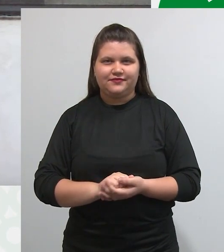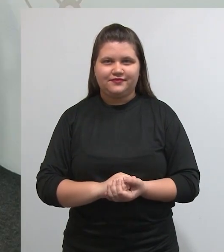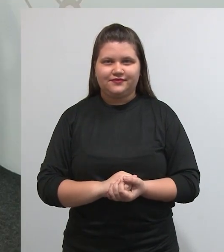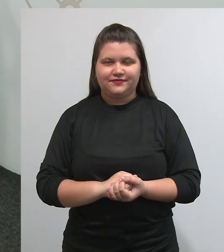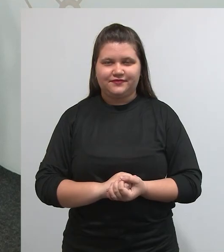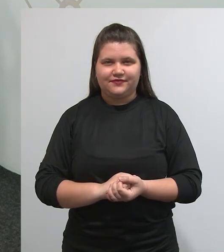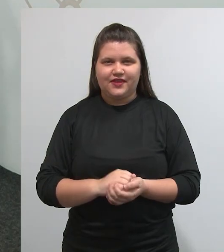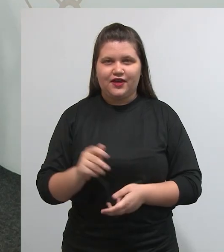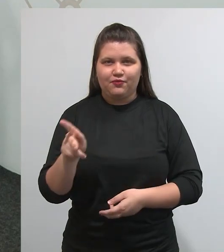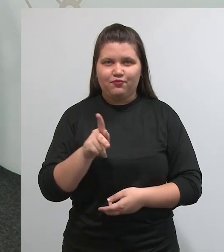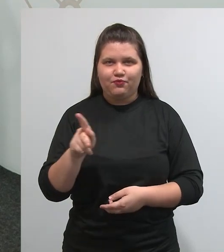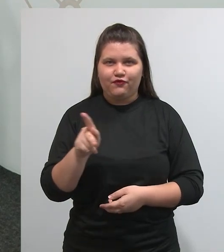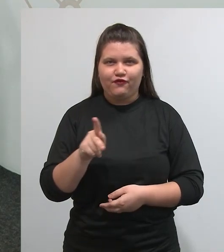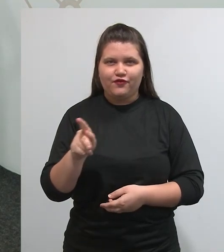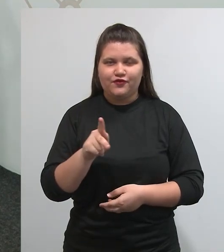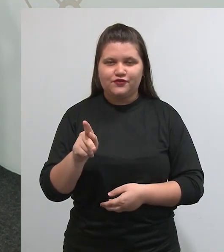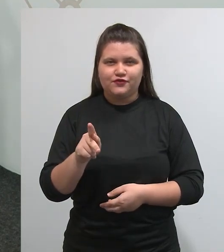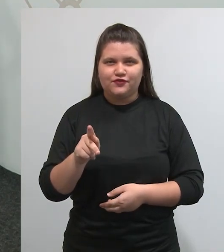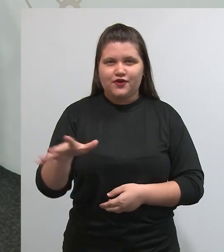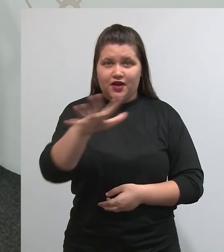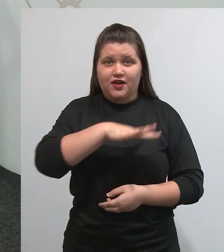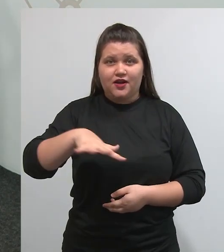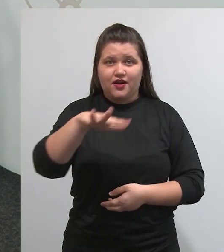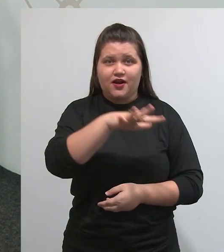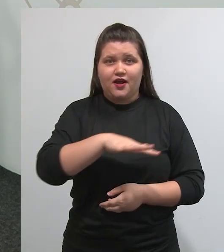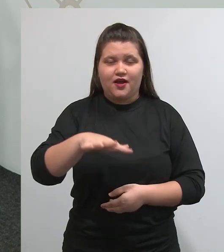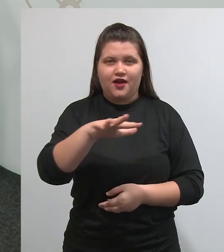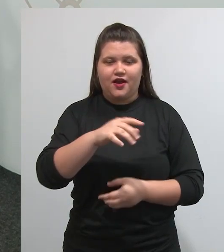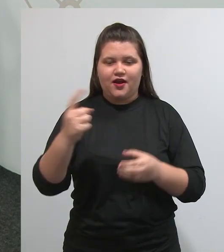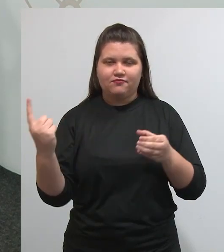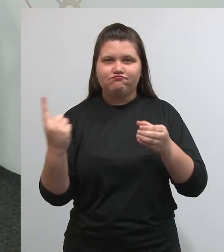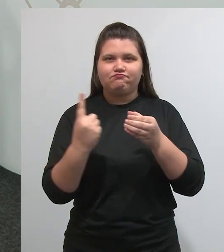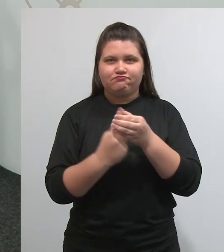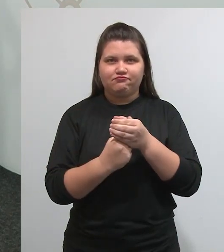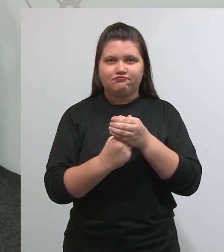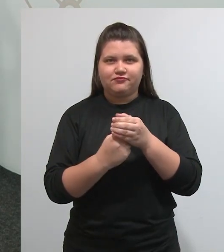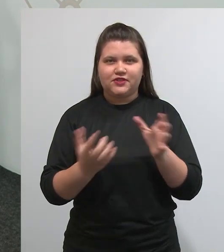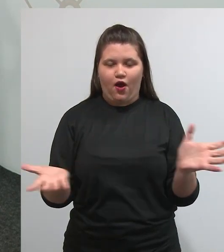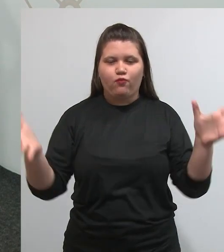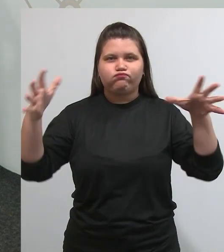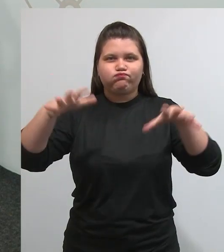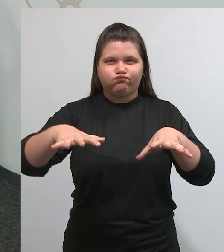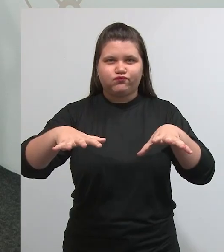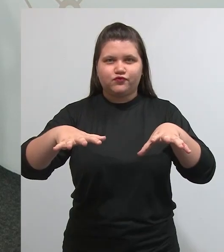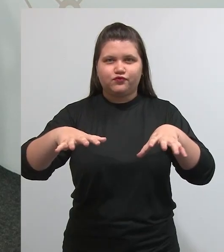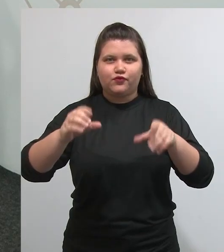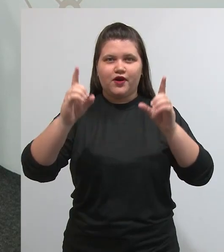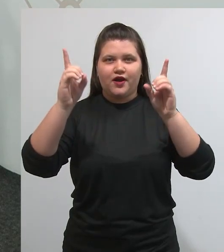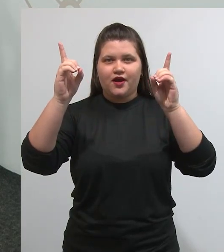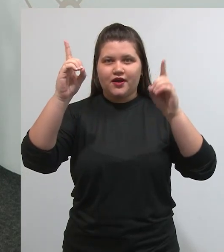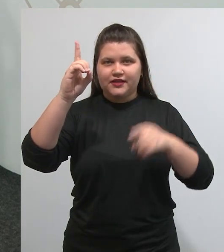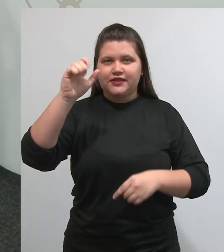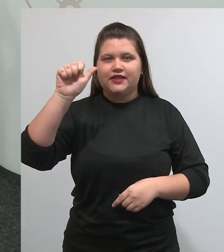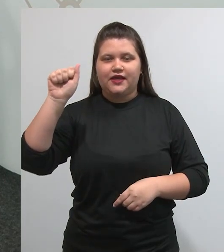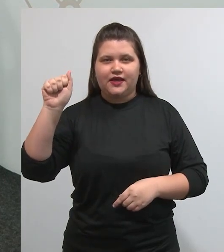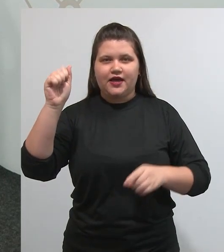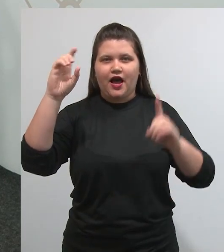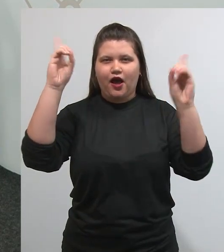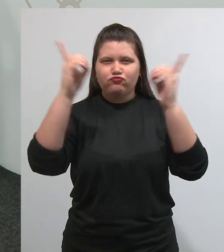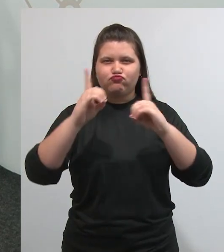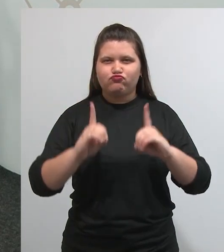e metodologia do ensino superior, com estudos de educação de surdos na área de DA, Libras e